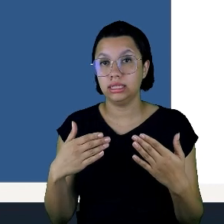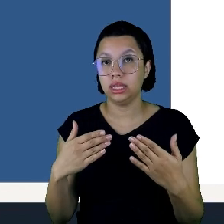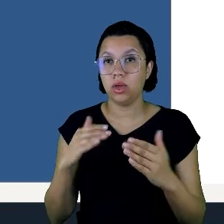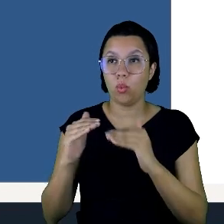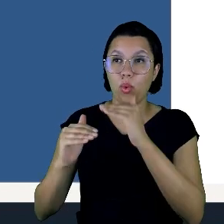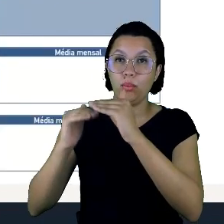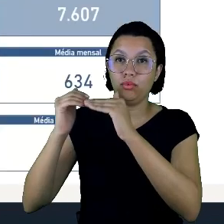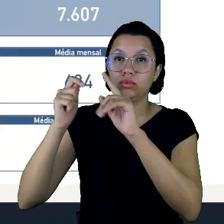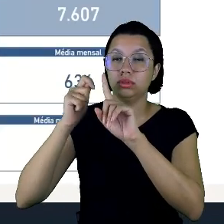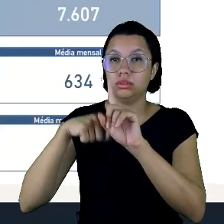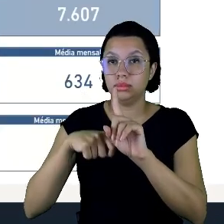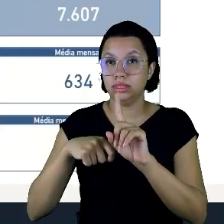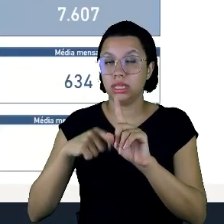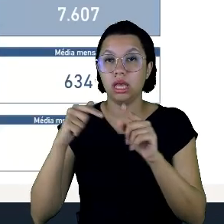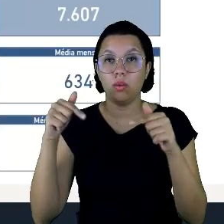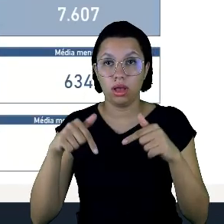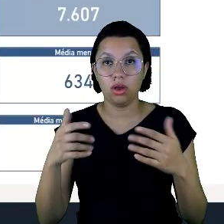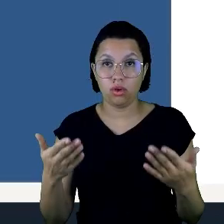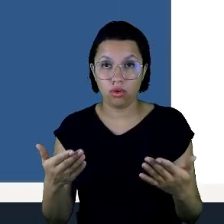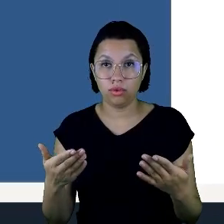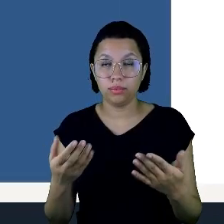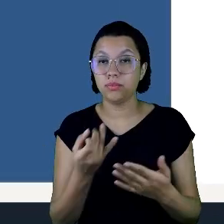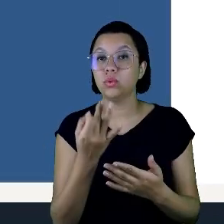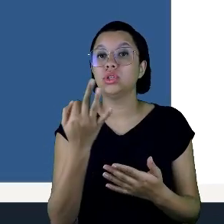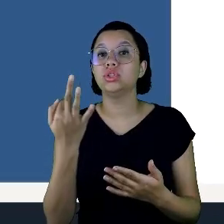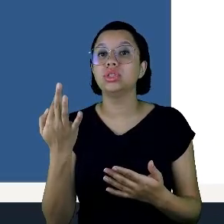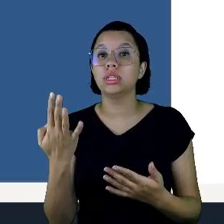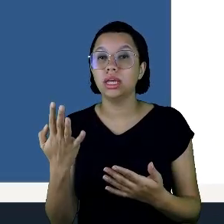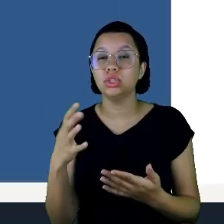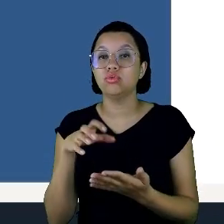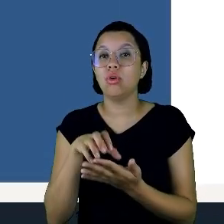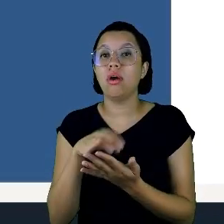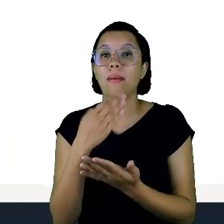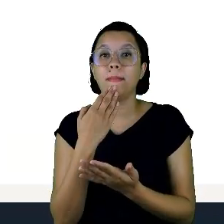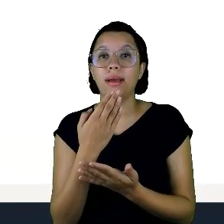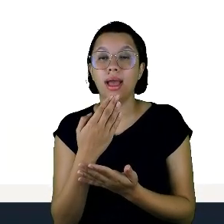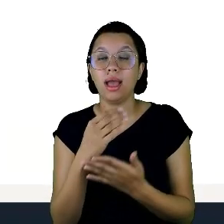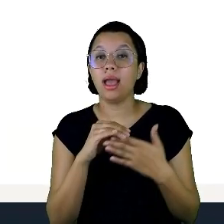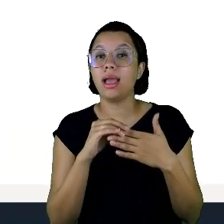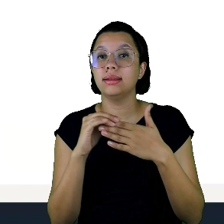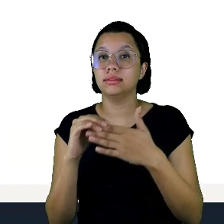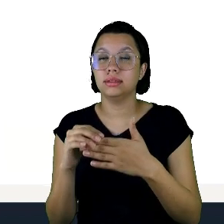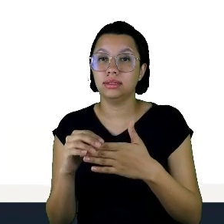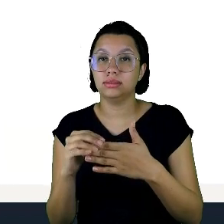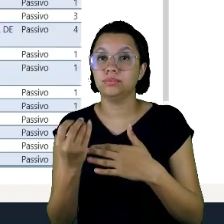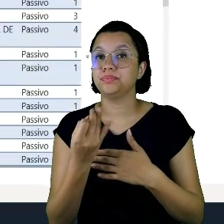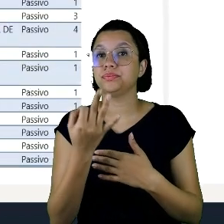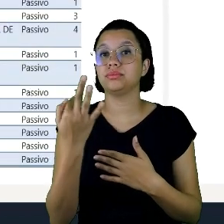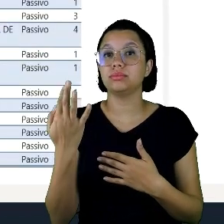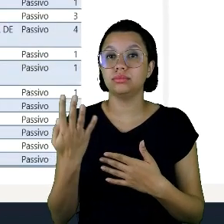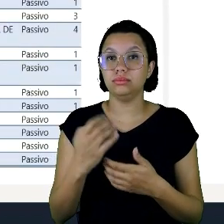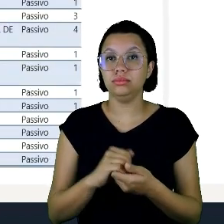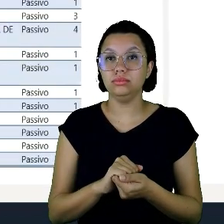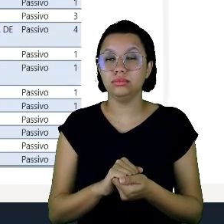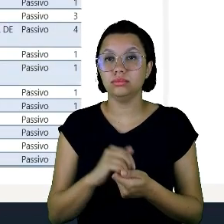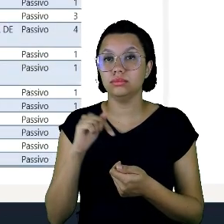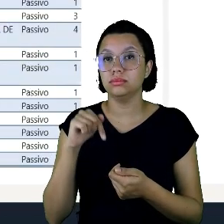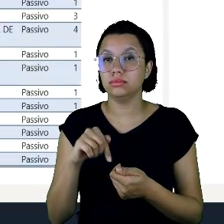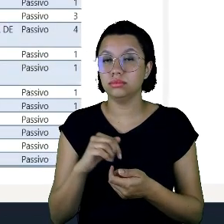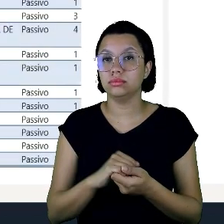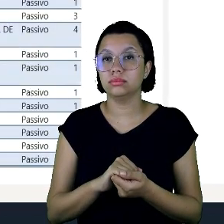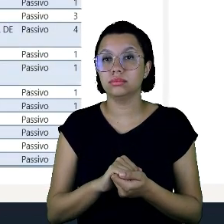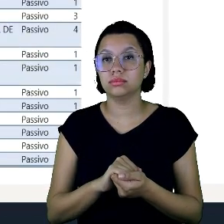a evolução mensal é essa que nós estamos. Aí temos o quantitativo por demandante, que ele